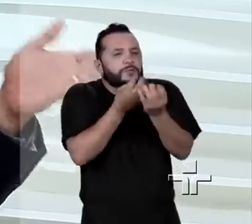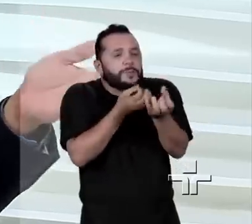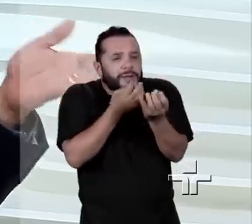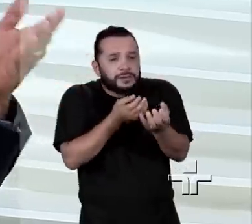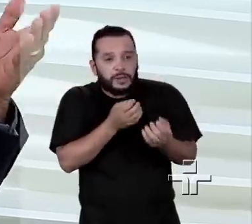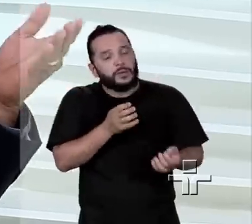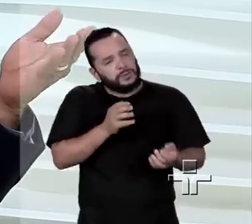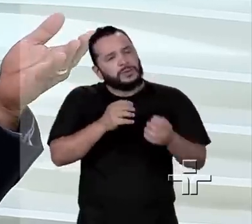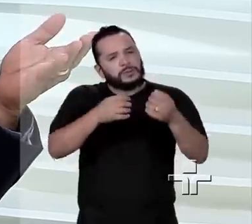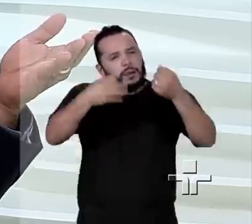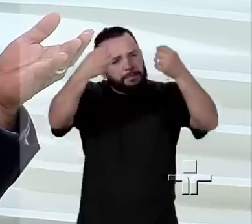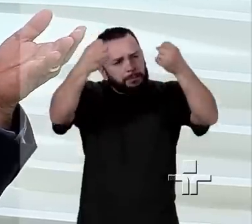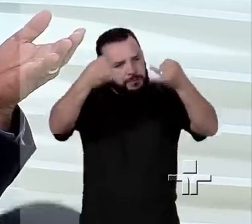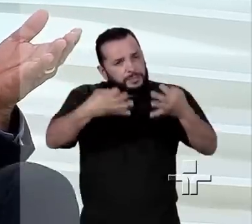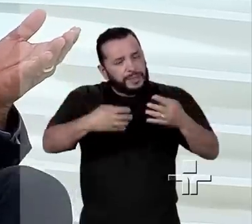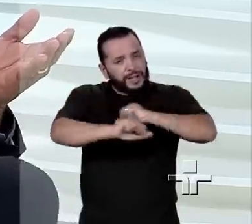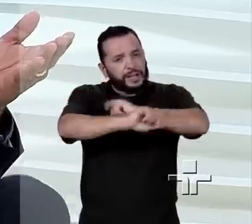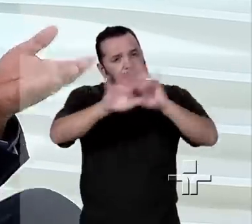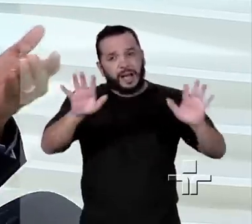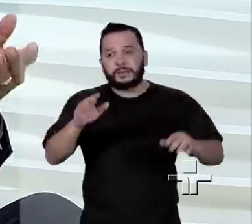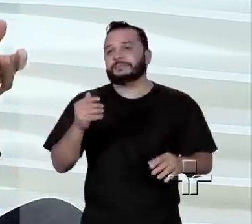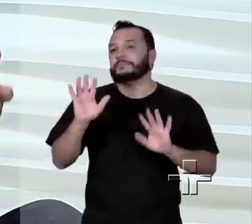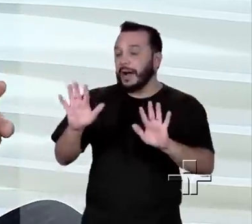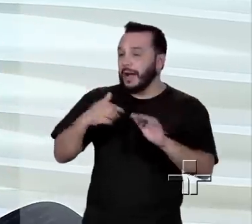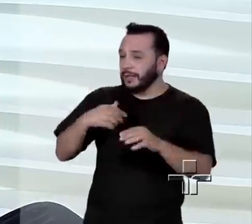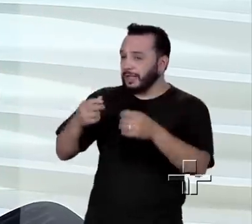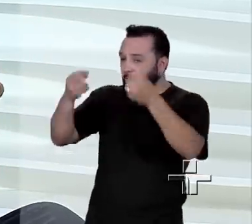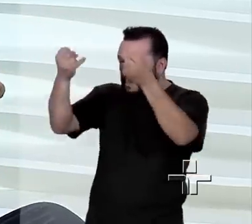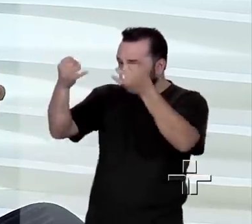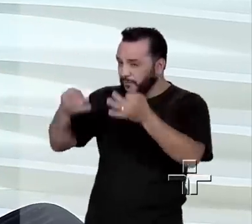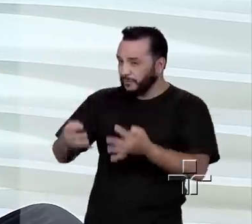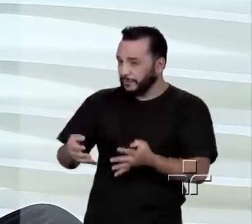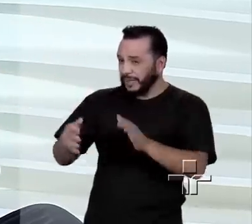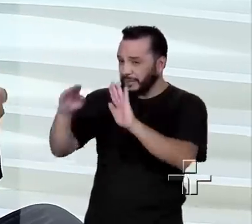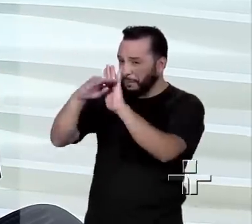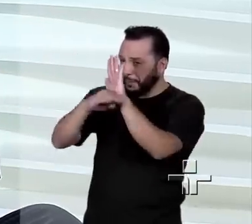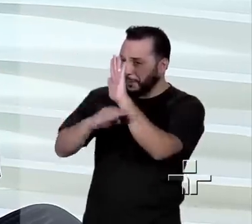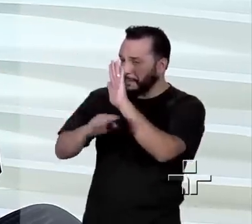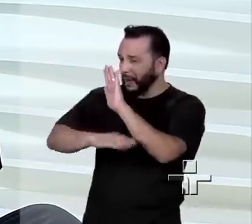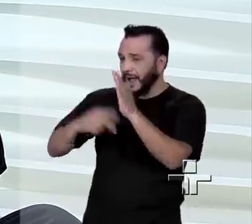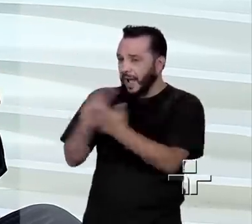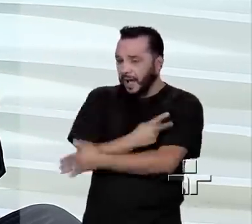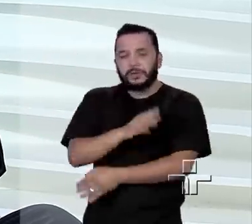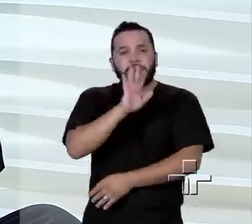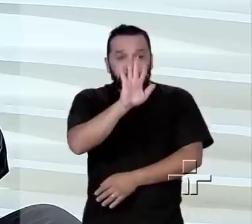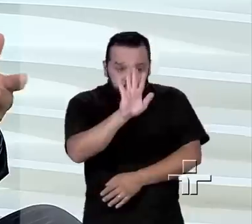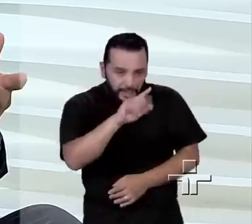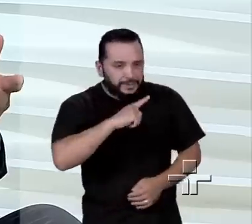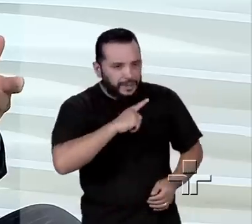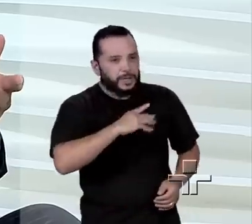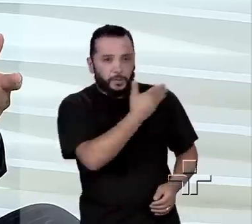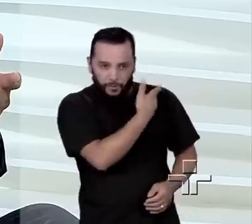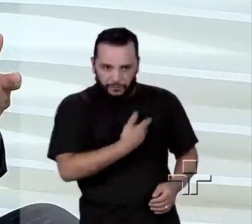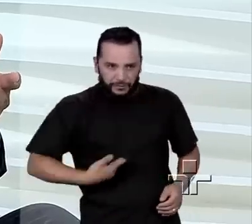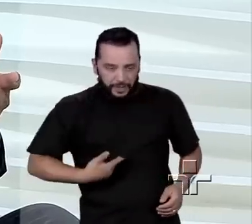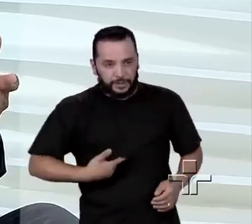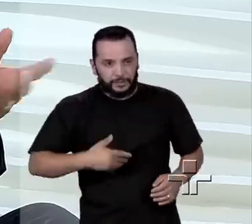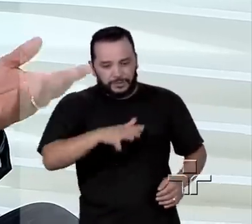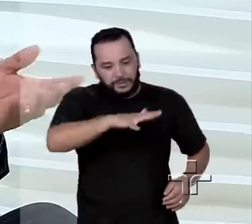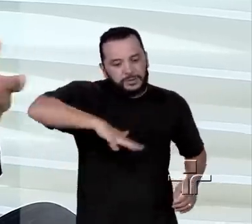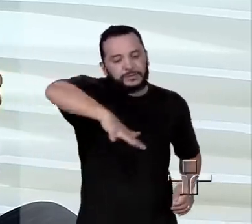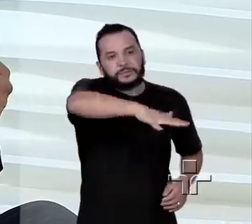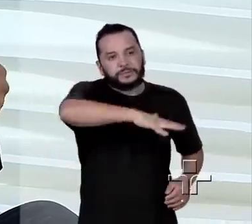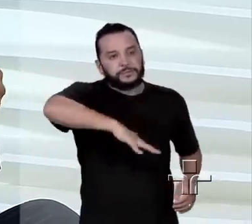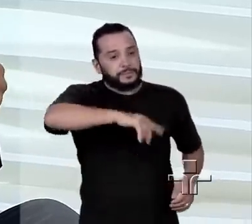vai mostrando os dados que ele apresentou nos estados americanos, pela os estados onde tem uma maior liberdade para